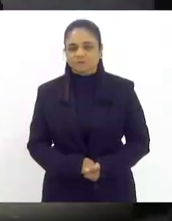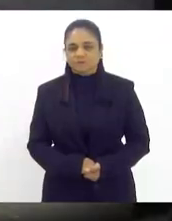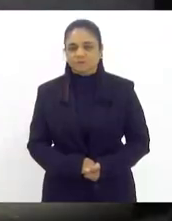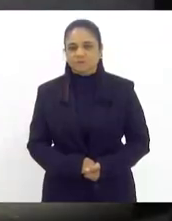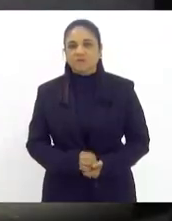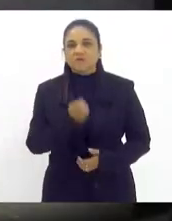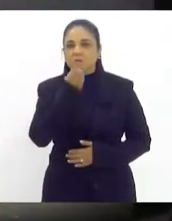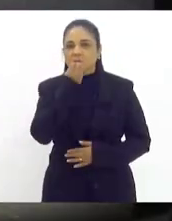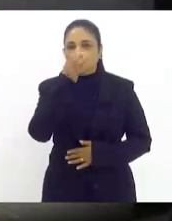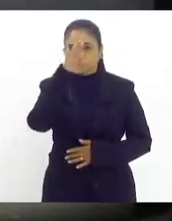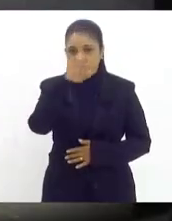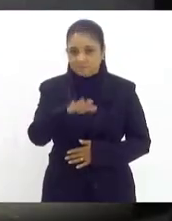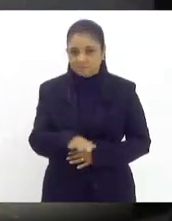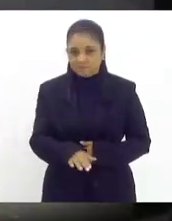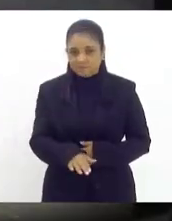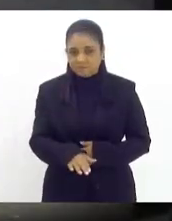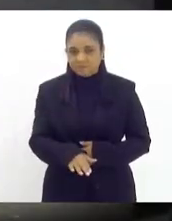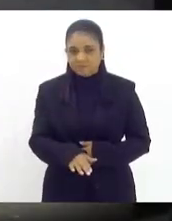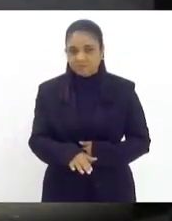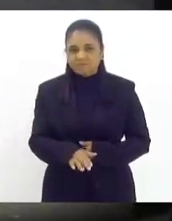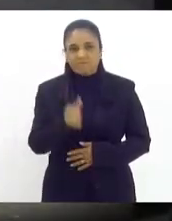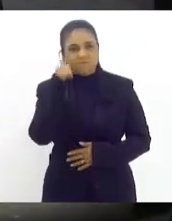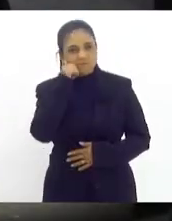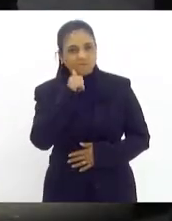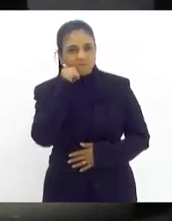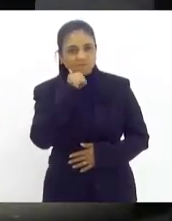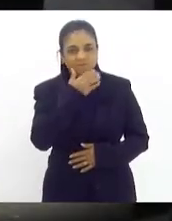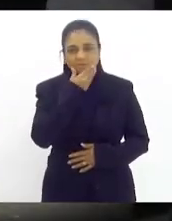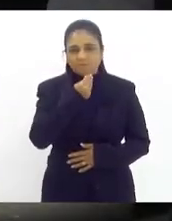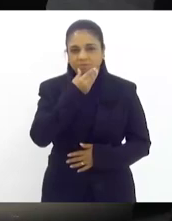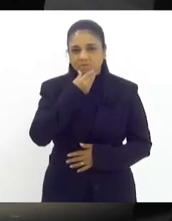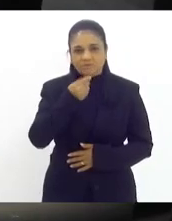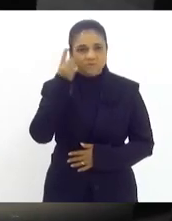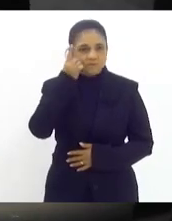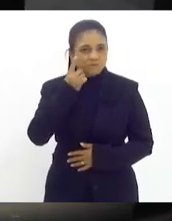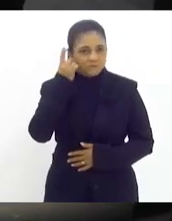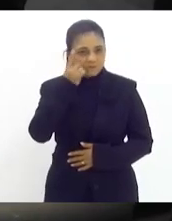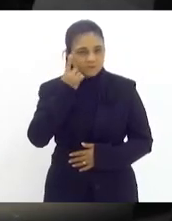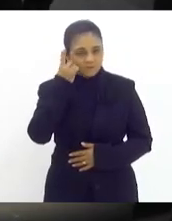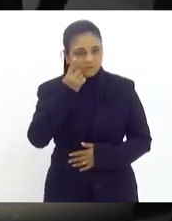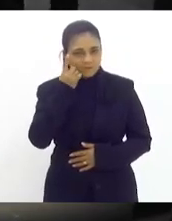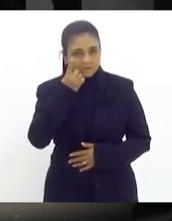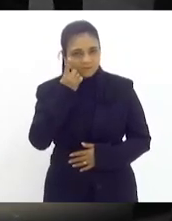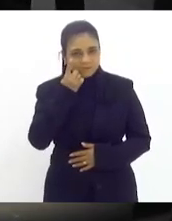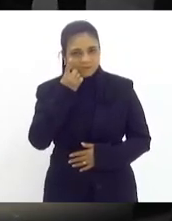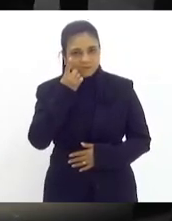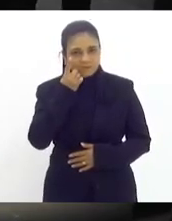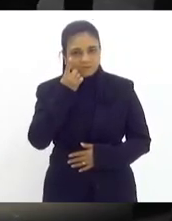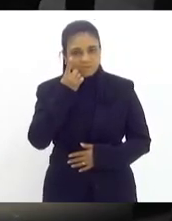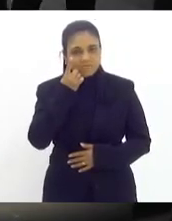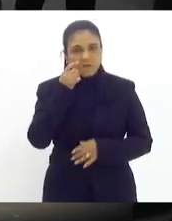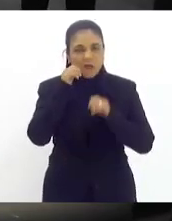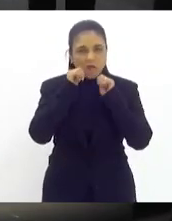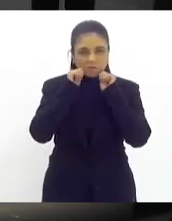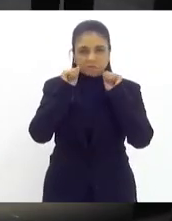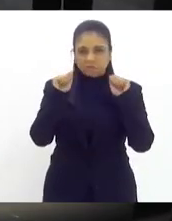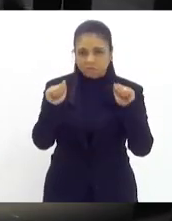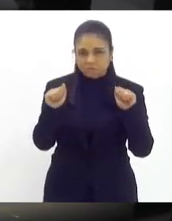Boa tarde senhoras e senhores Deputados assessores